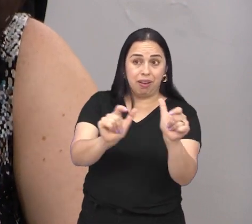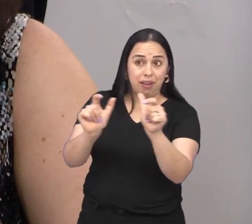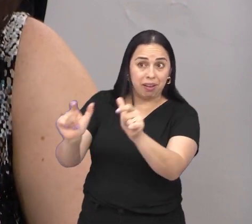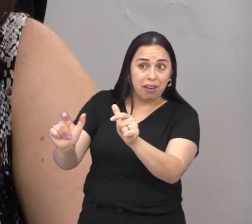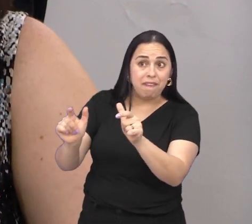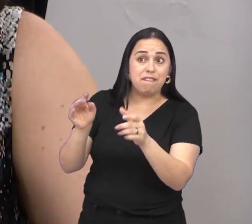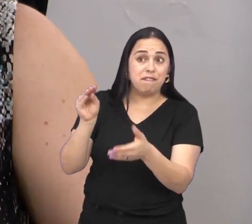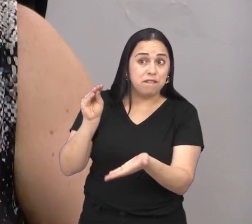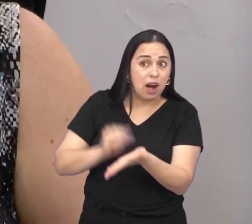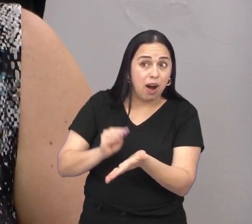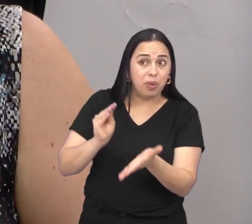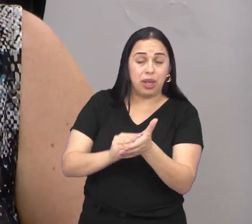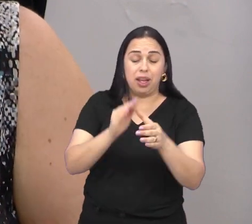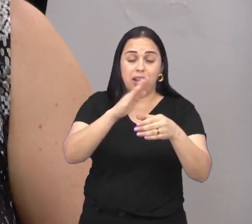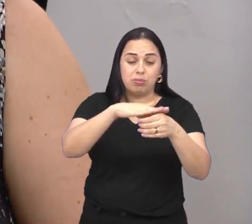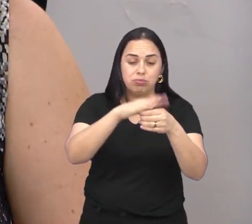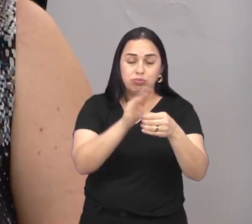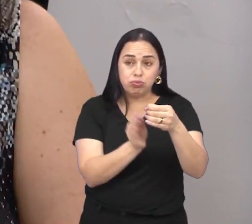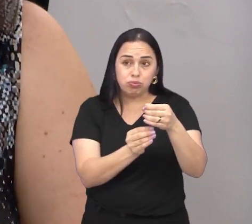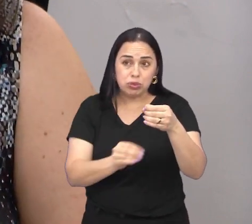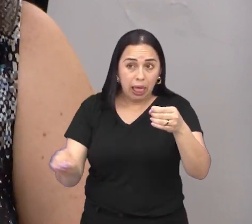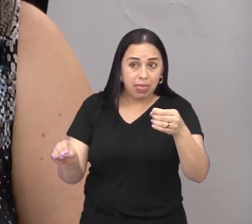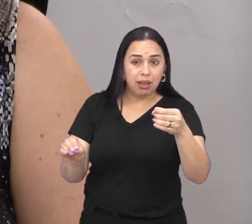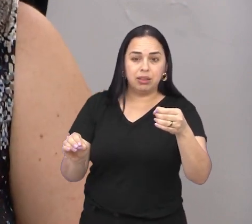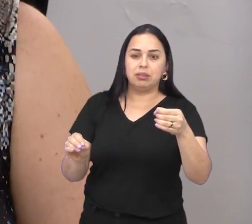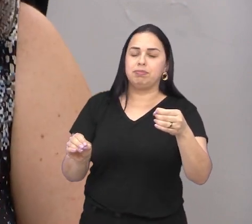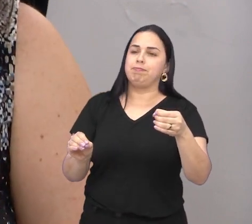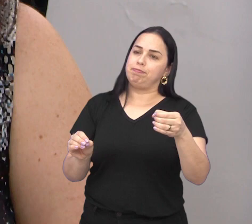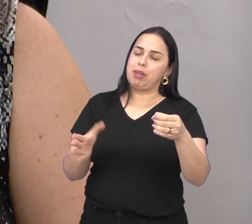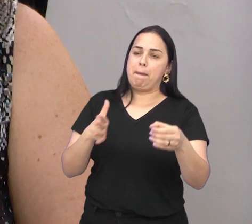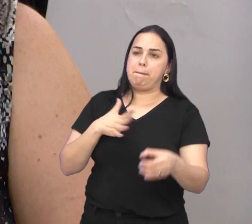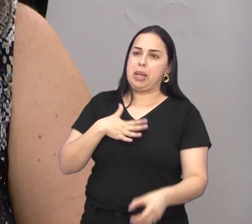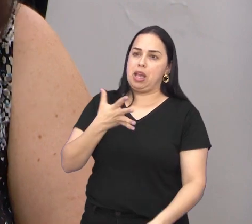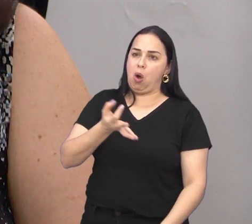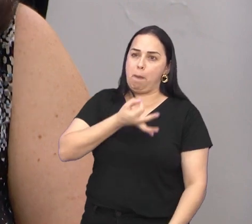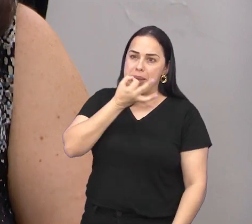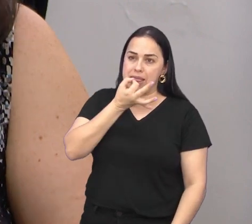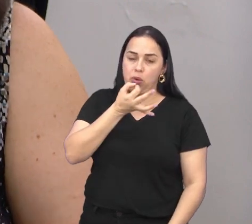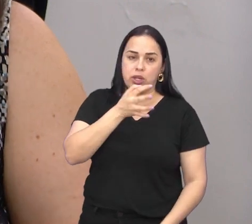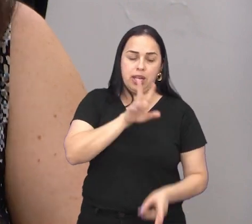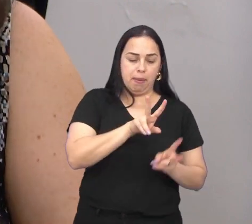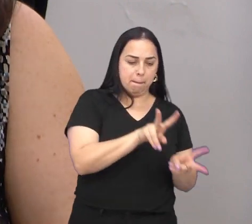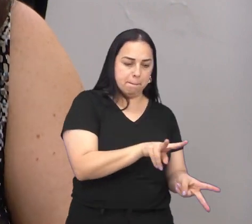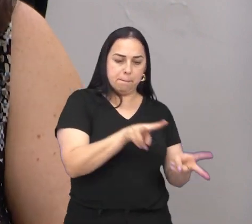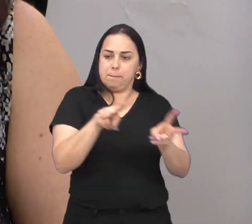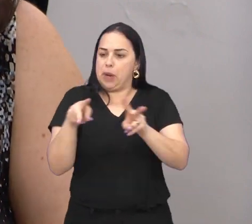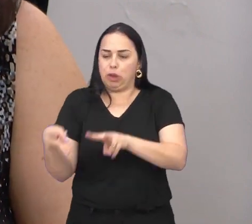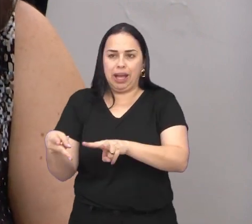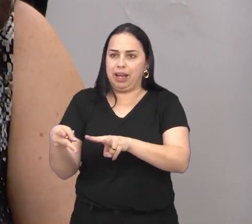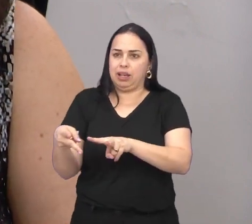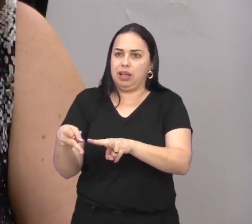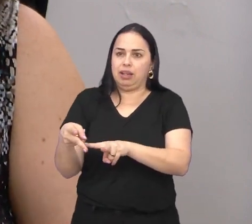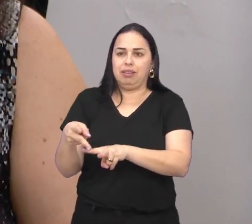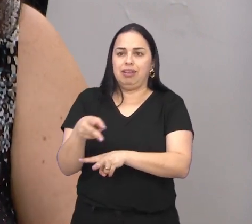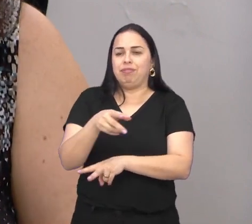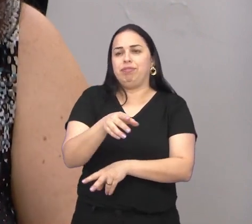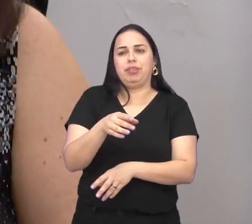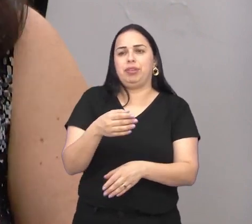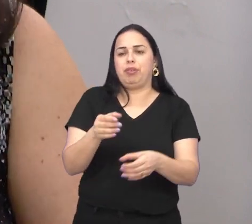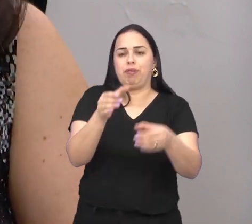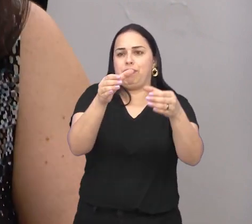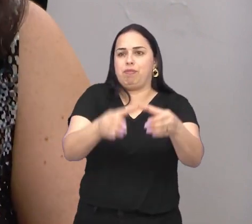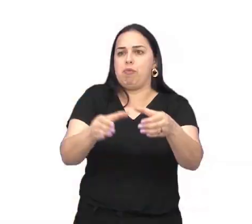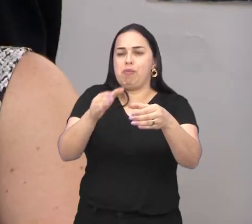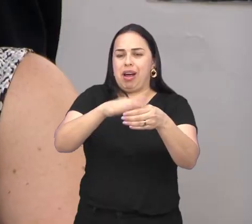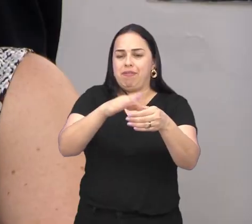não tem saneamento básico aqui em São José, né? Eu não acredito que privatizando vai chegar nesses bairros, a